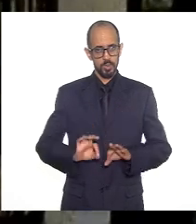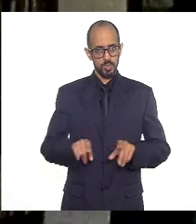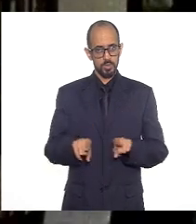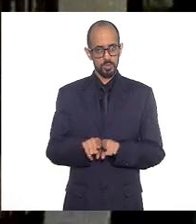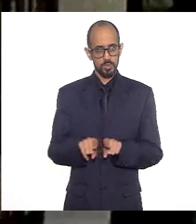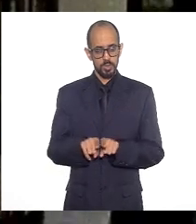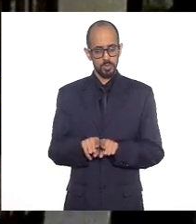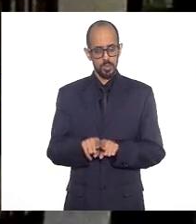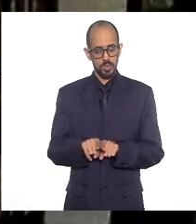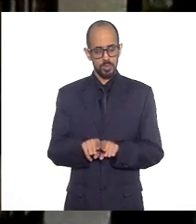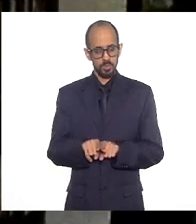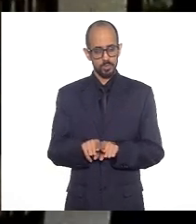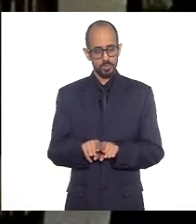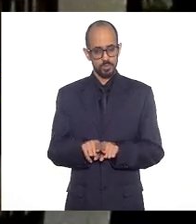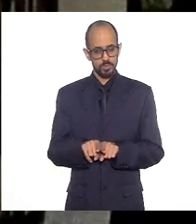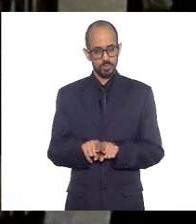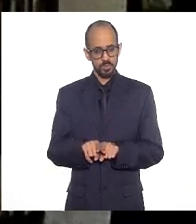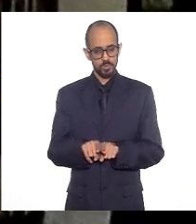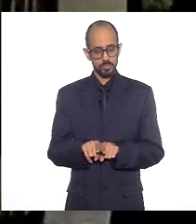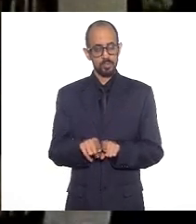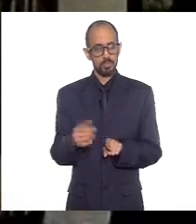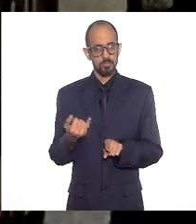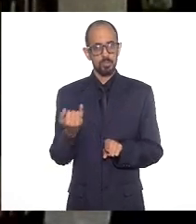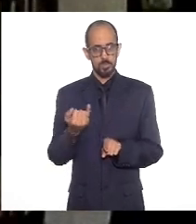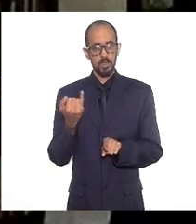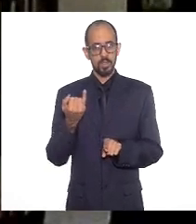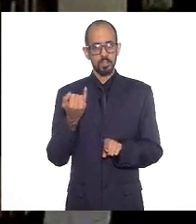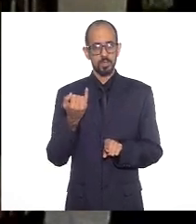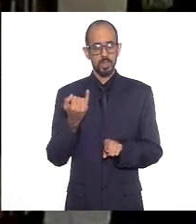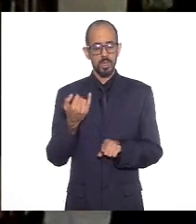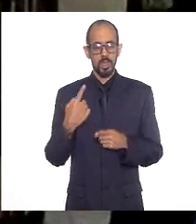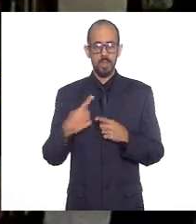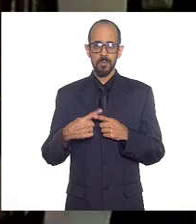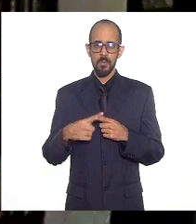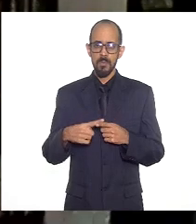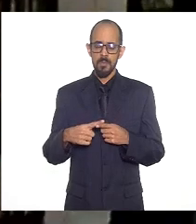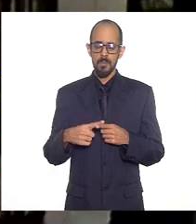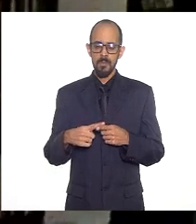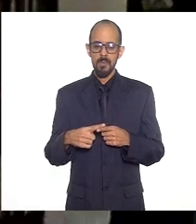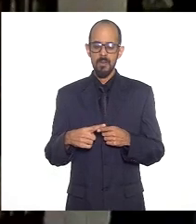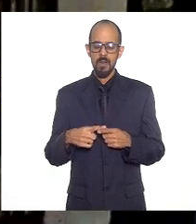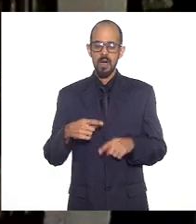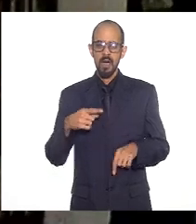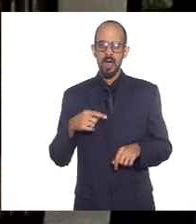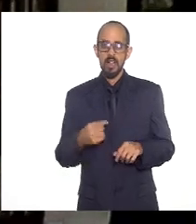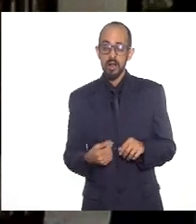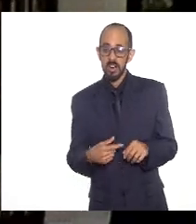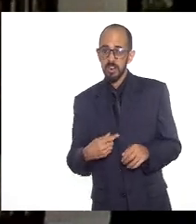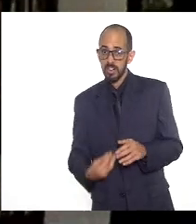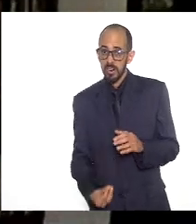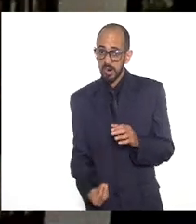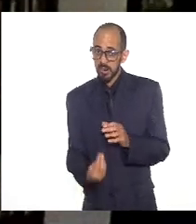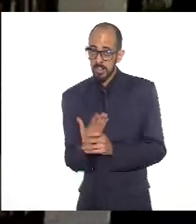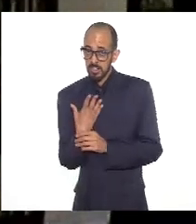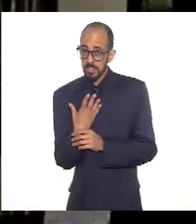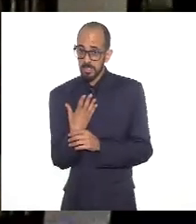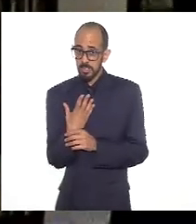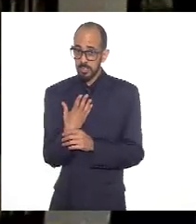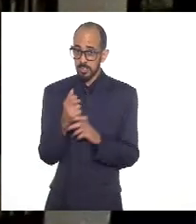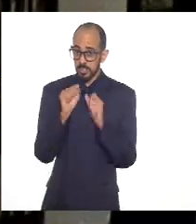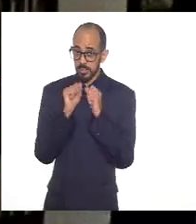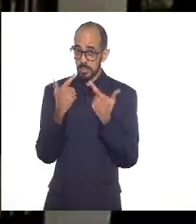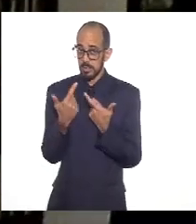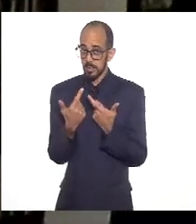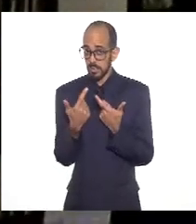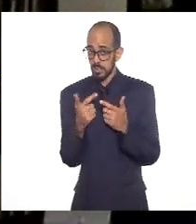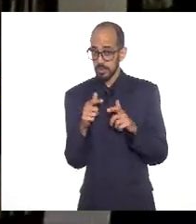saiu. Isso é importante, porque nós temos uma produção legislativa que a sociedade, como um todo,